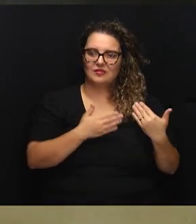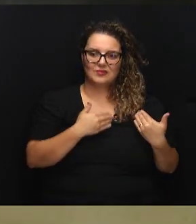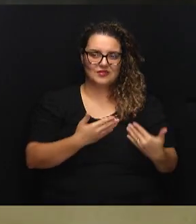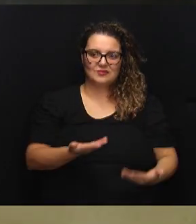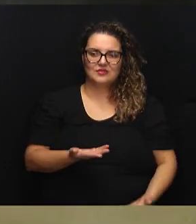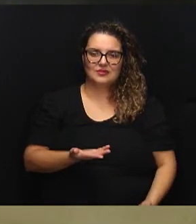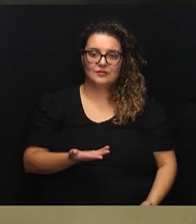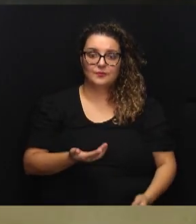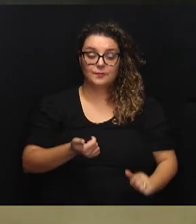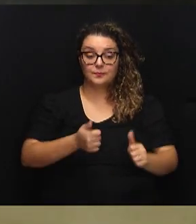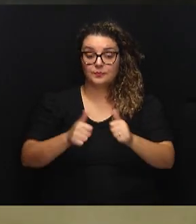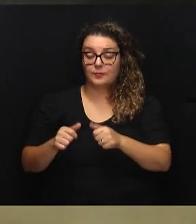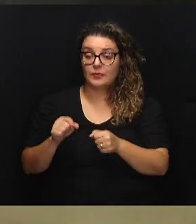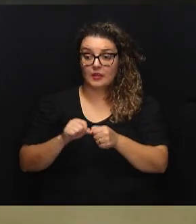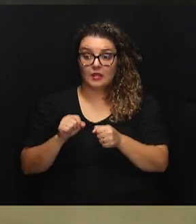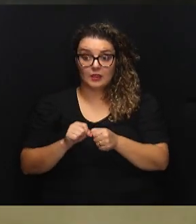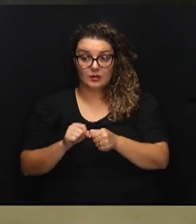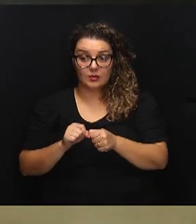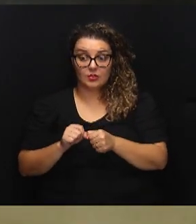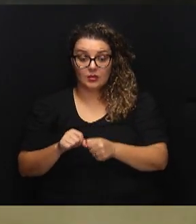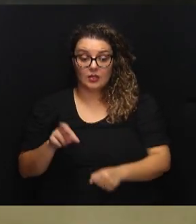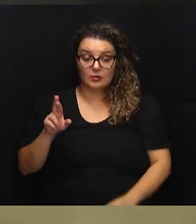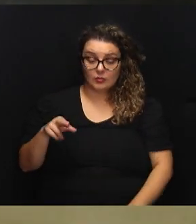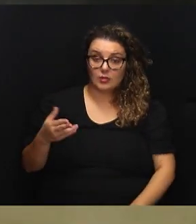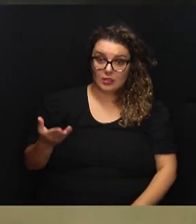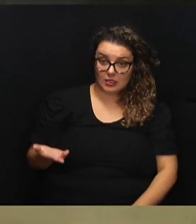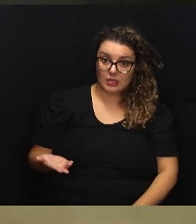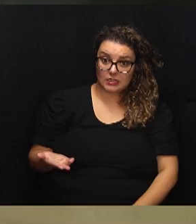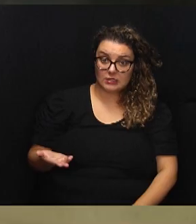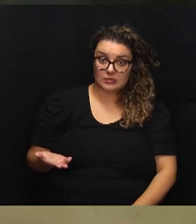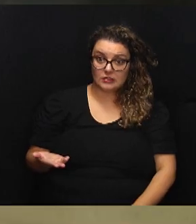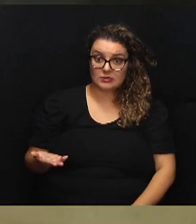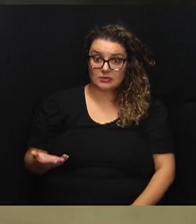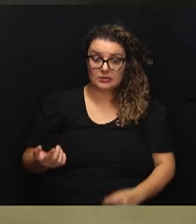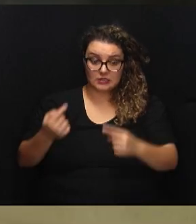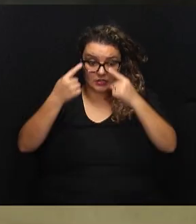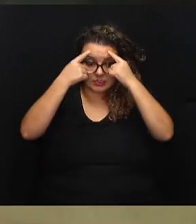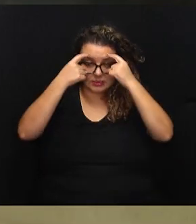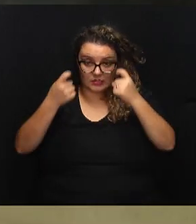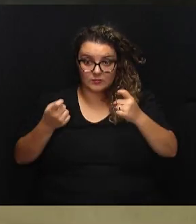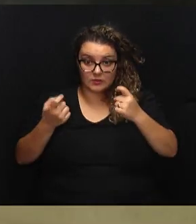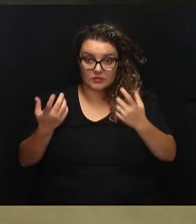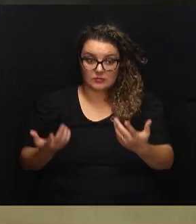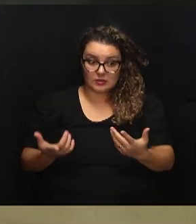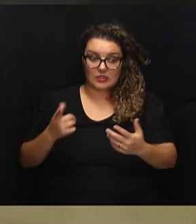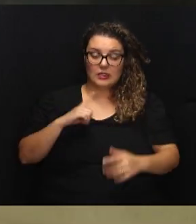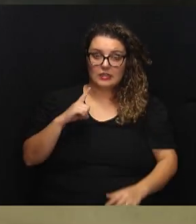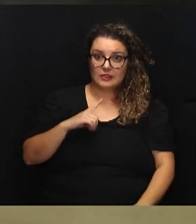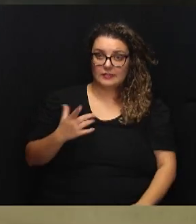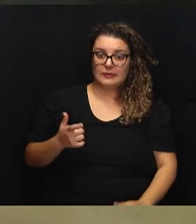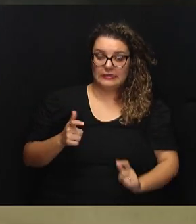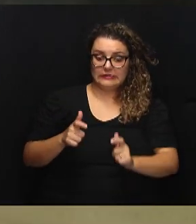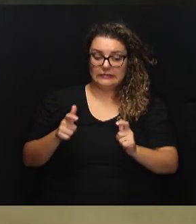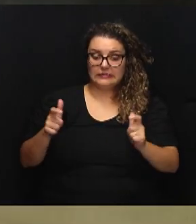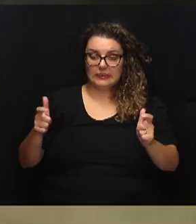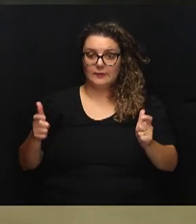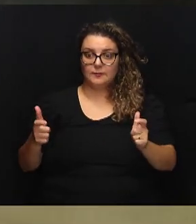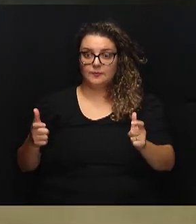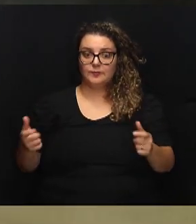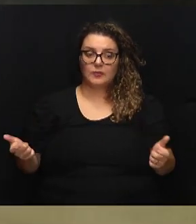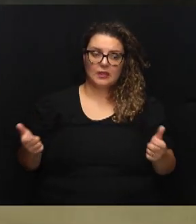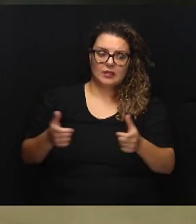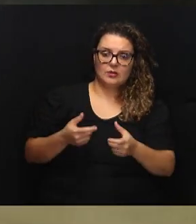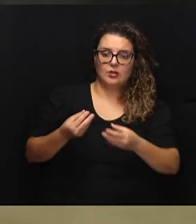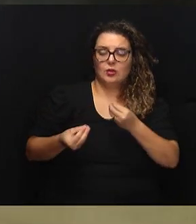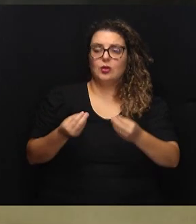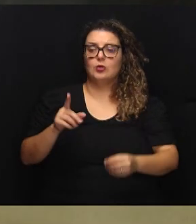A avaliação que você faz é por conta mesmo, dessa violência, e a violência ela tem sido exacerbada, ela diminuiu? Como